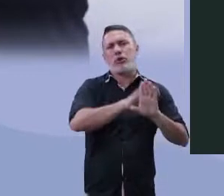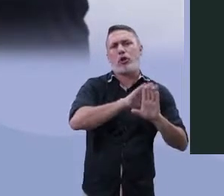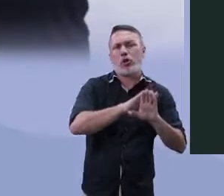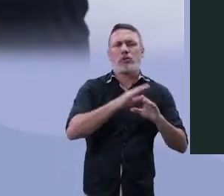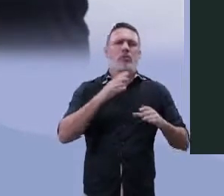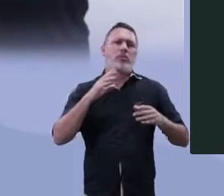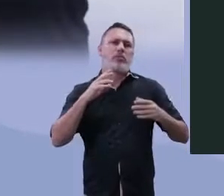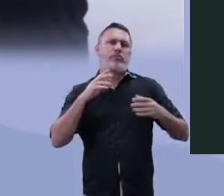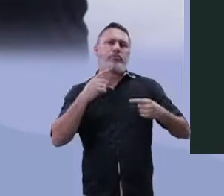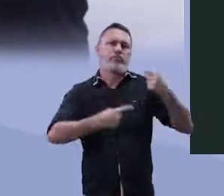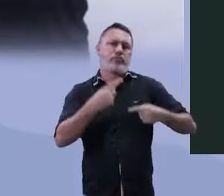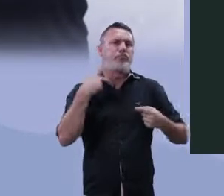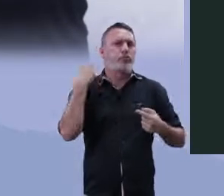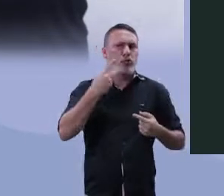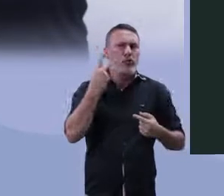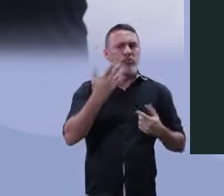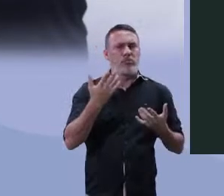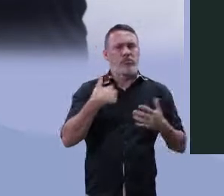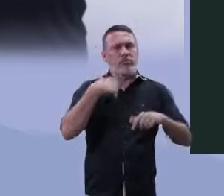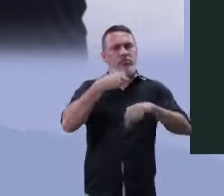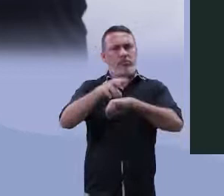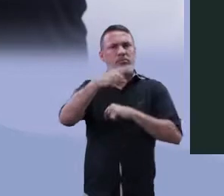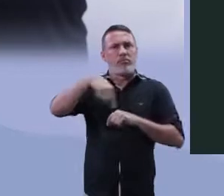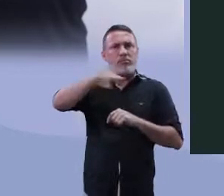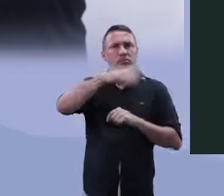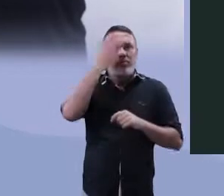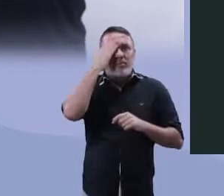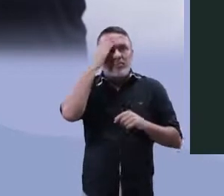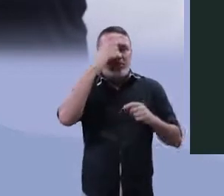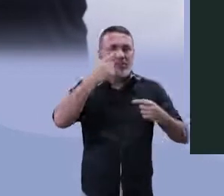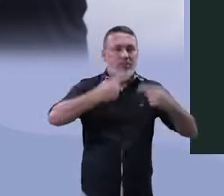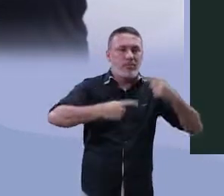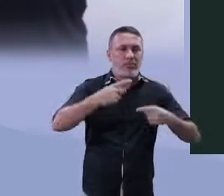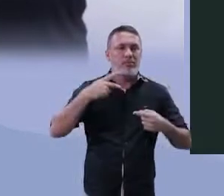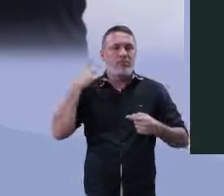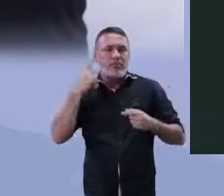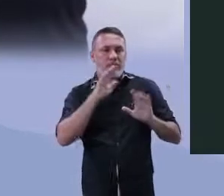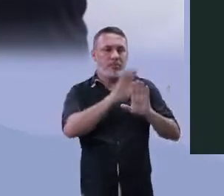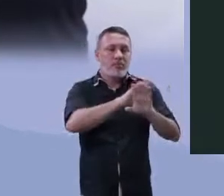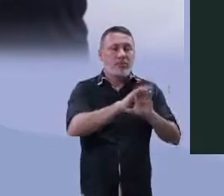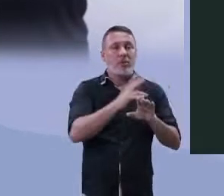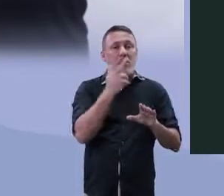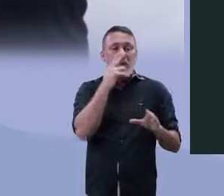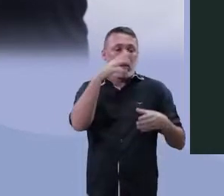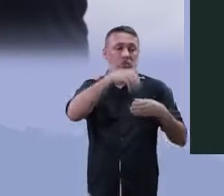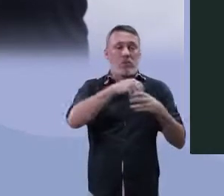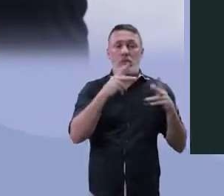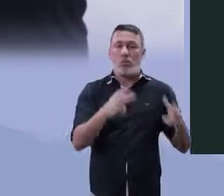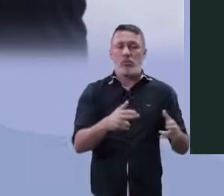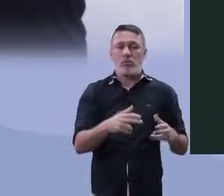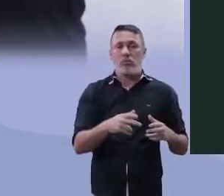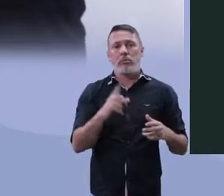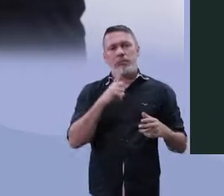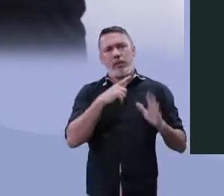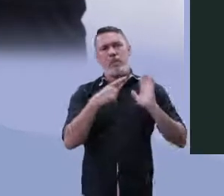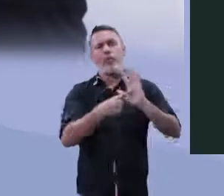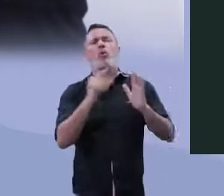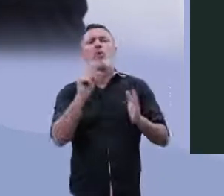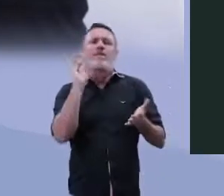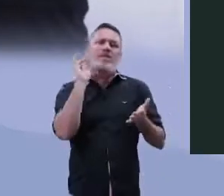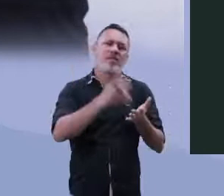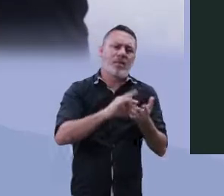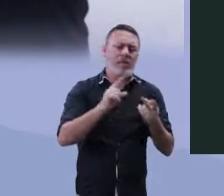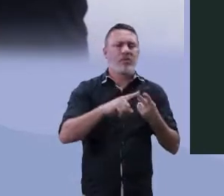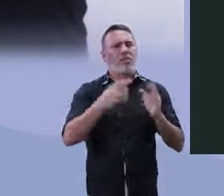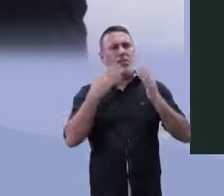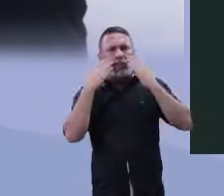político-ideológico. Né? Estou colocando porque, nessa percepção, política e ideologia correspondem ao mesmo elemento. É a interpretação de uma realidade,